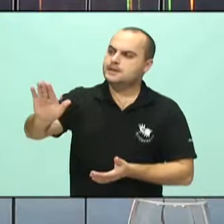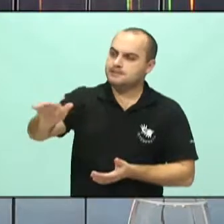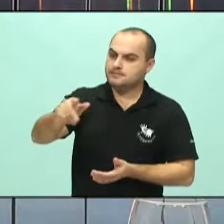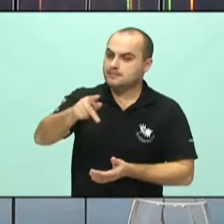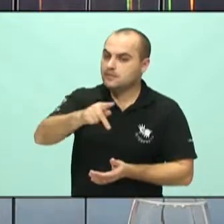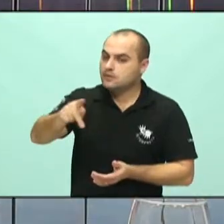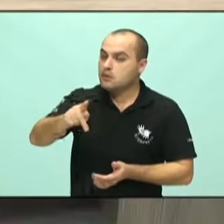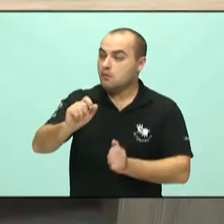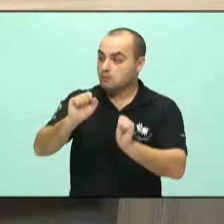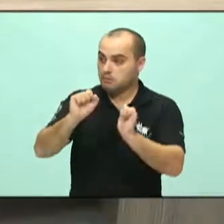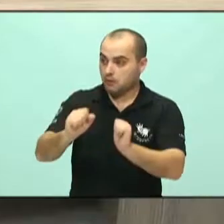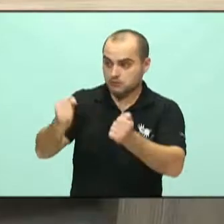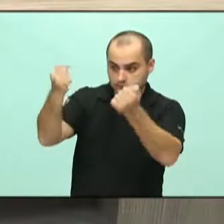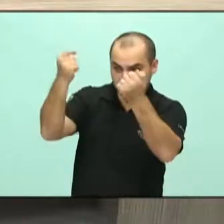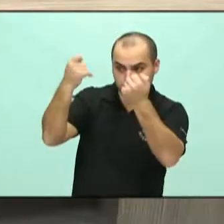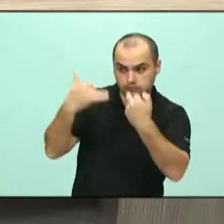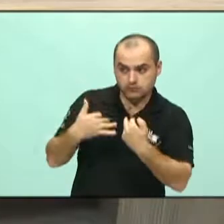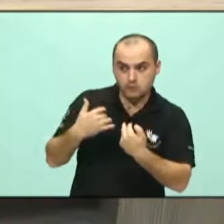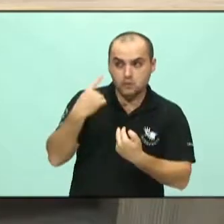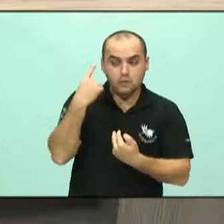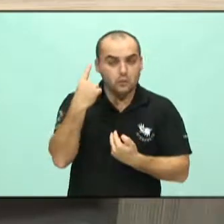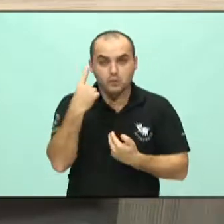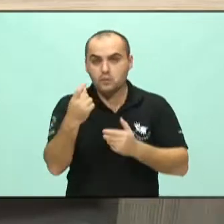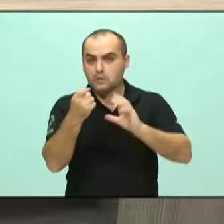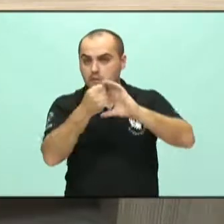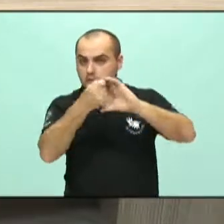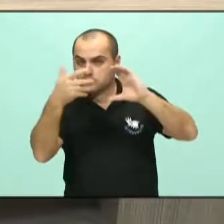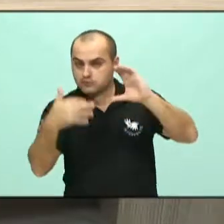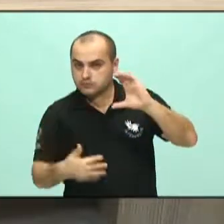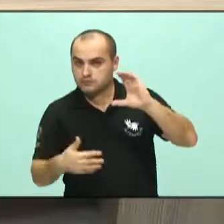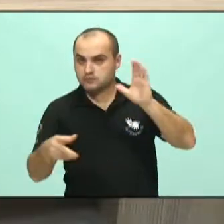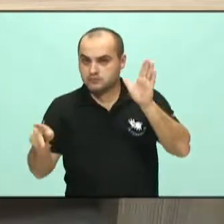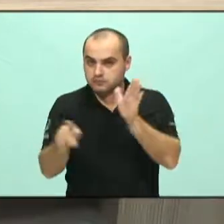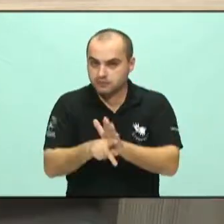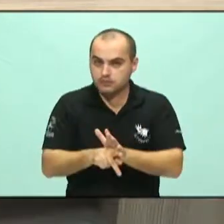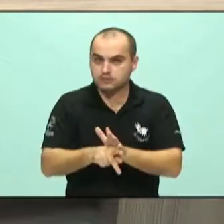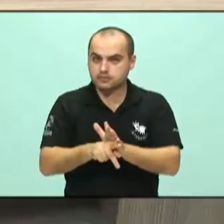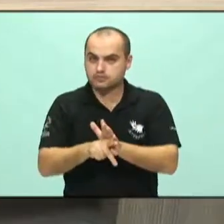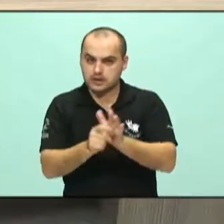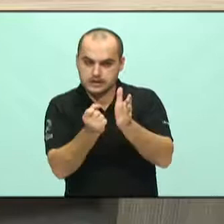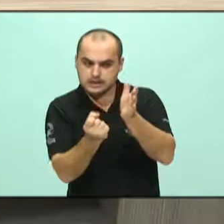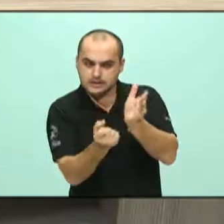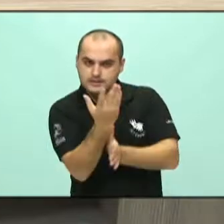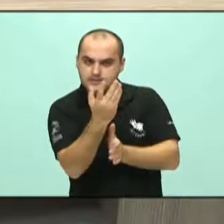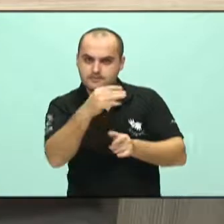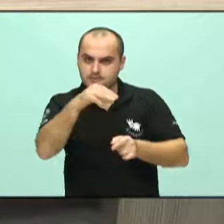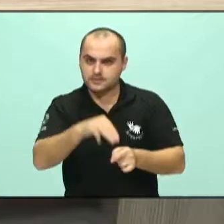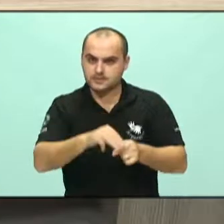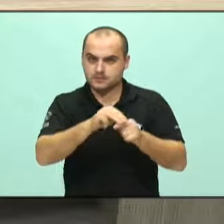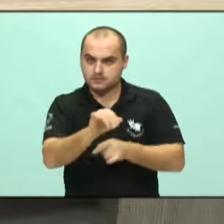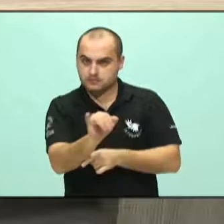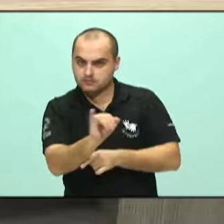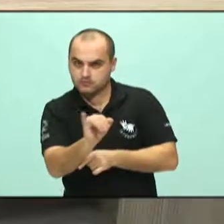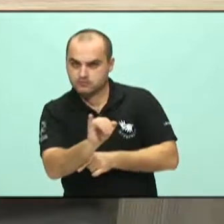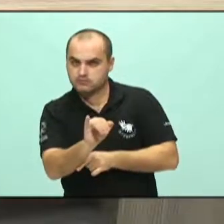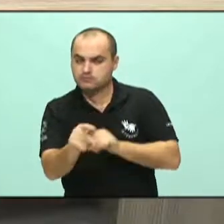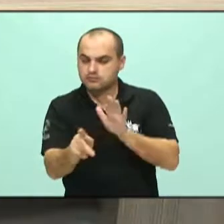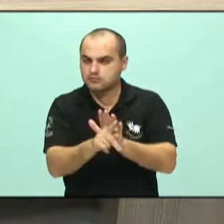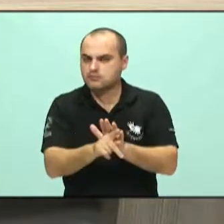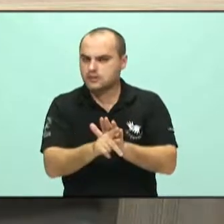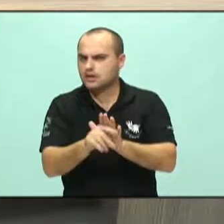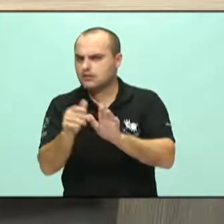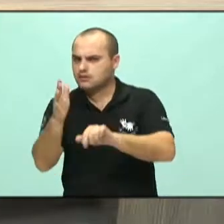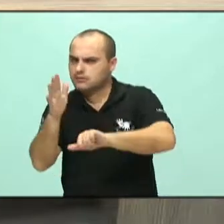gente um aspecto, né, da emancipação do município, da trajetória do município de Itajaí, que